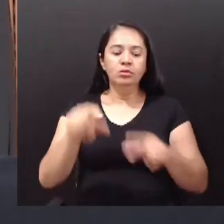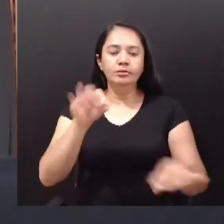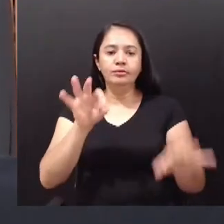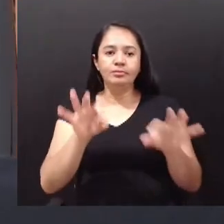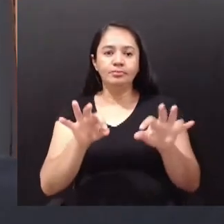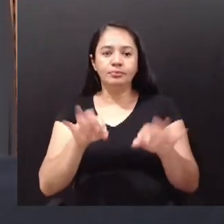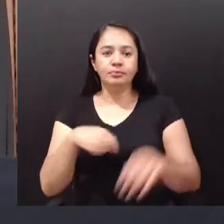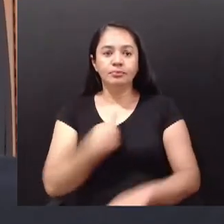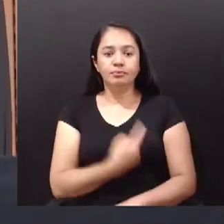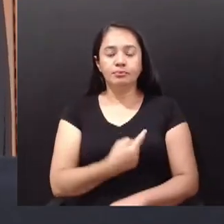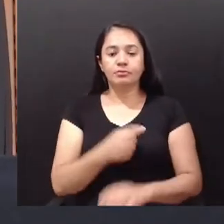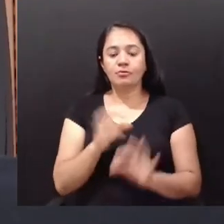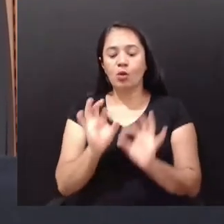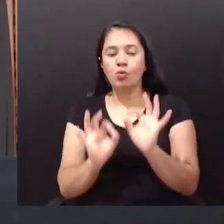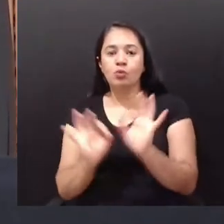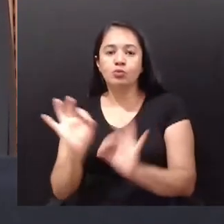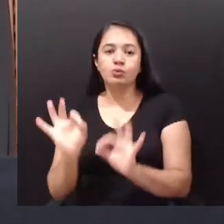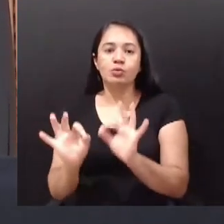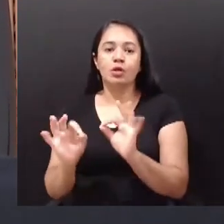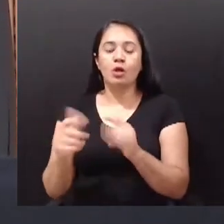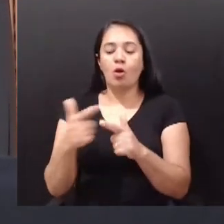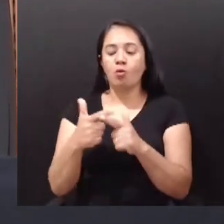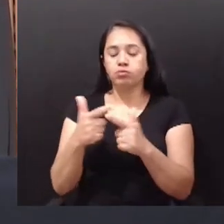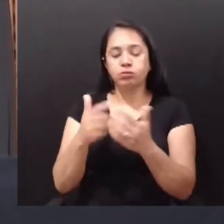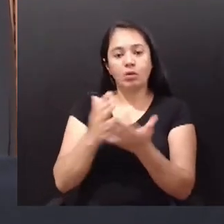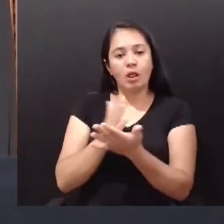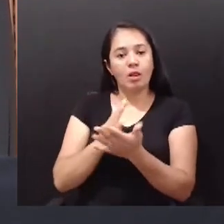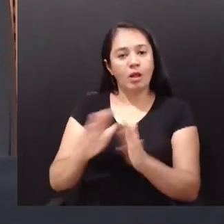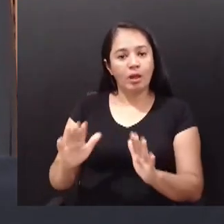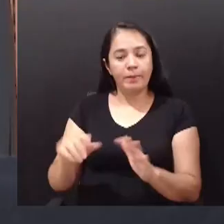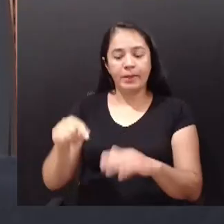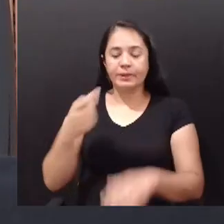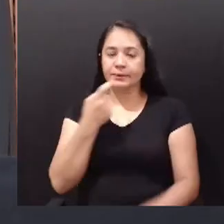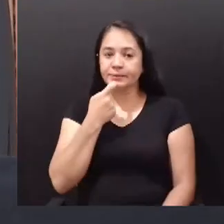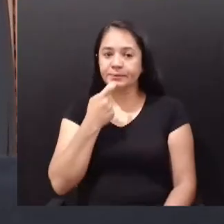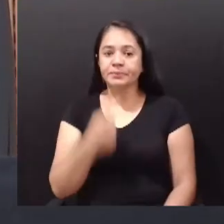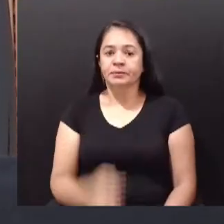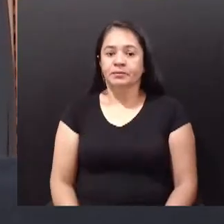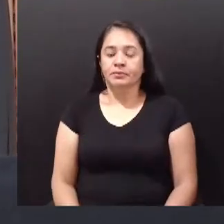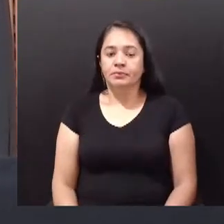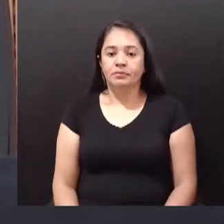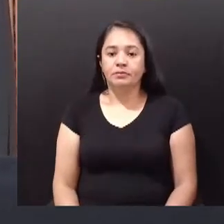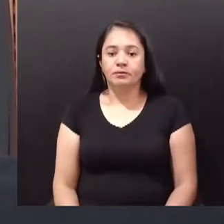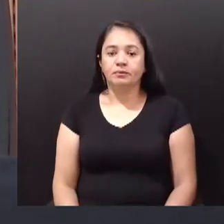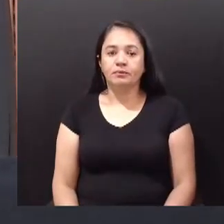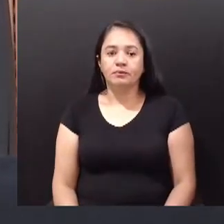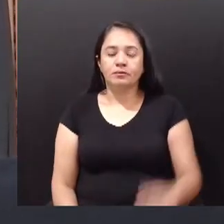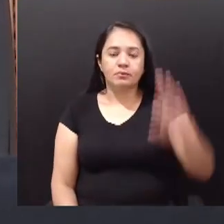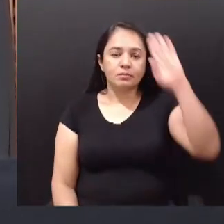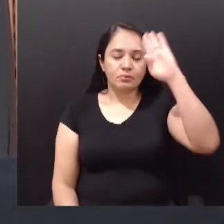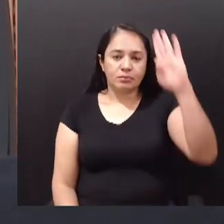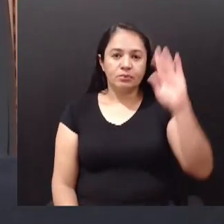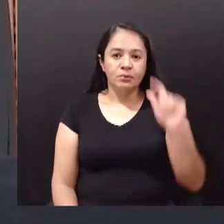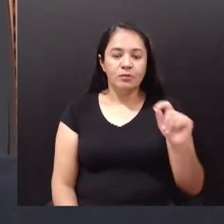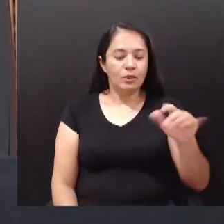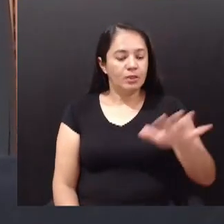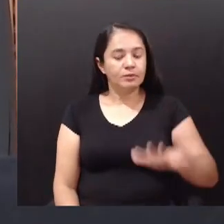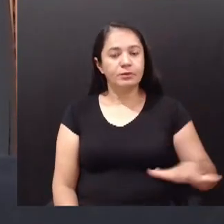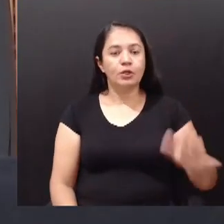esse problema que afeta a cidade de Campinas, em especial nessa região central, nas